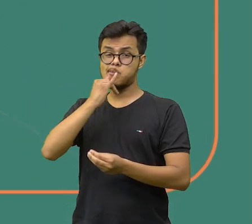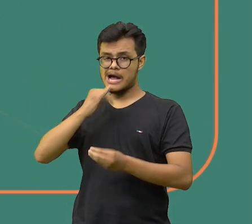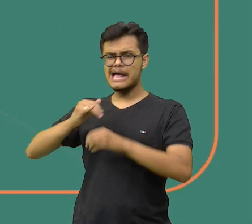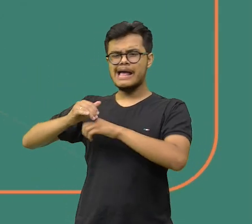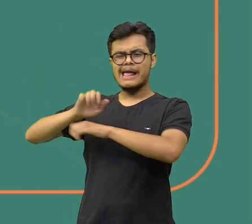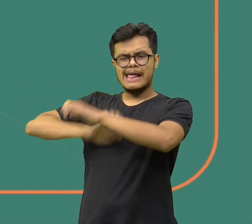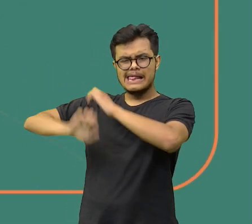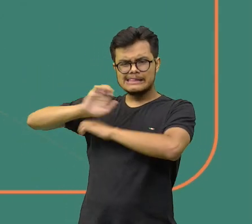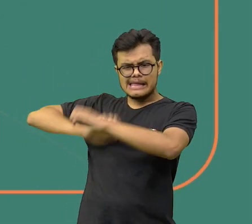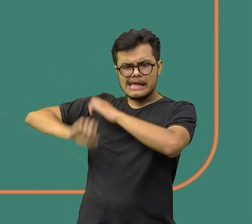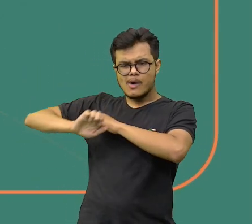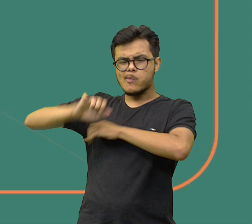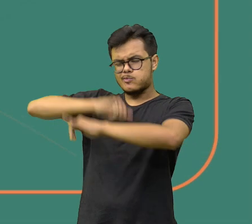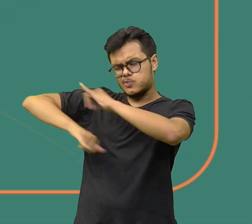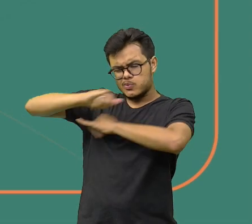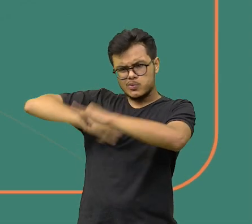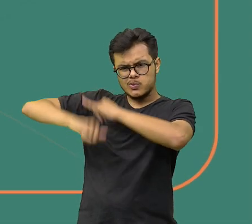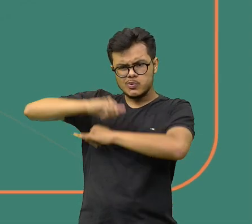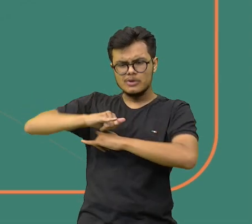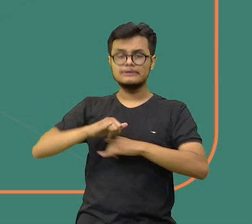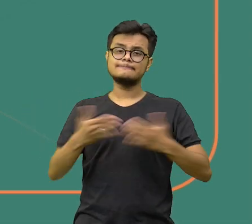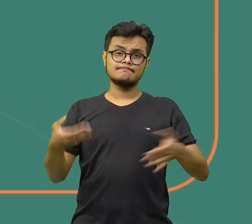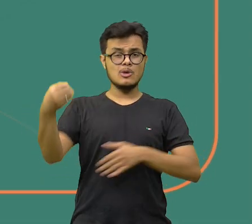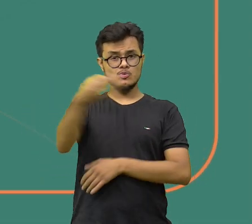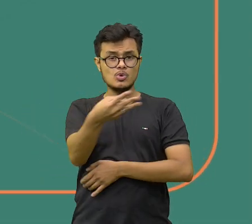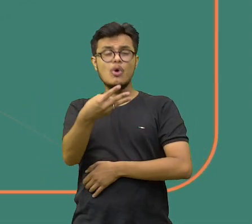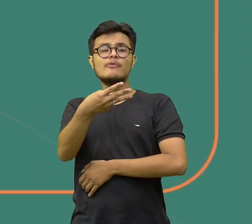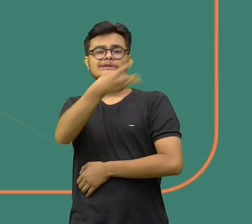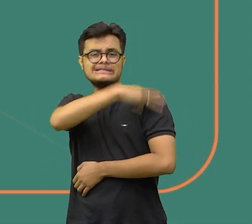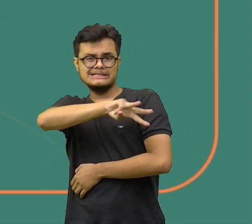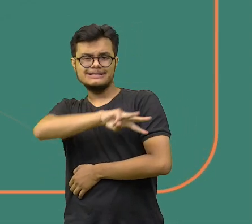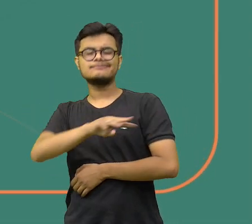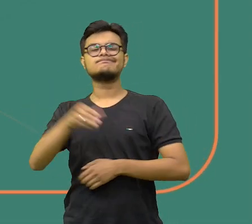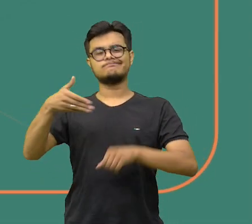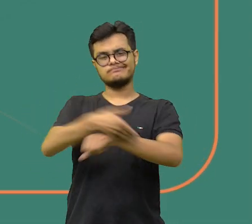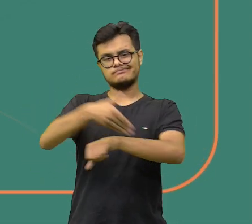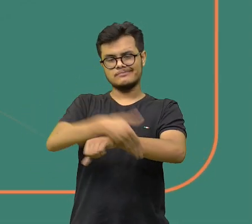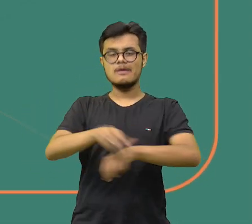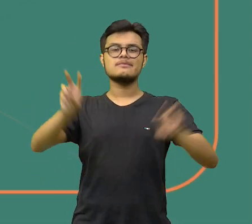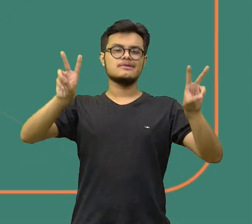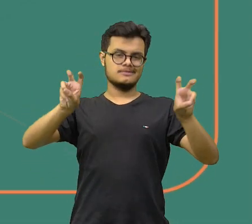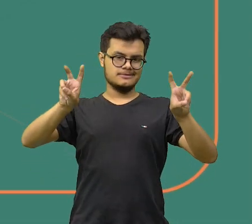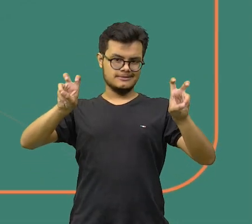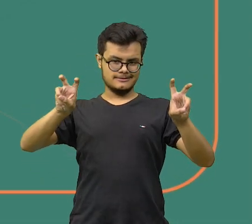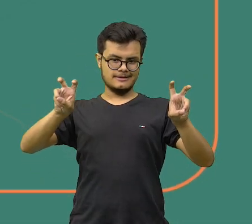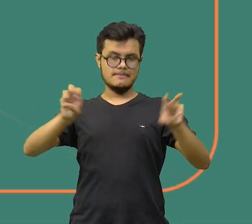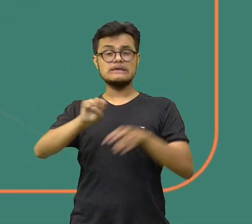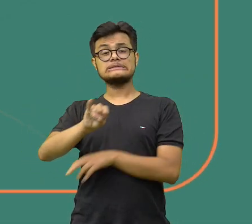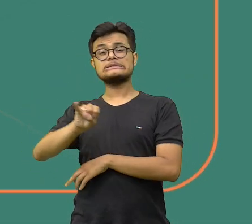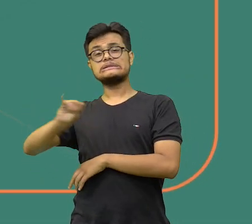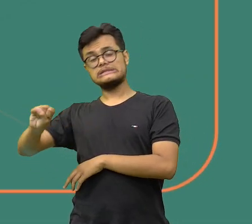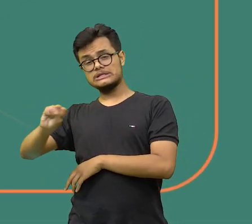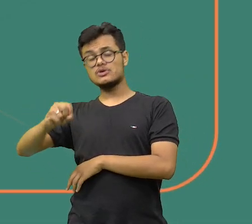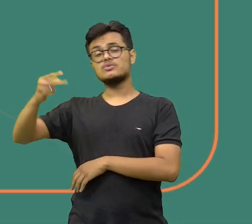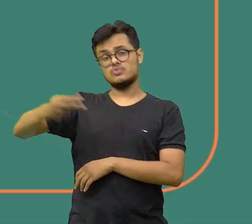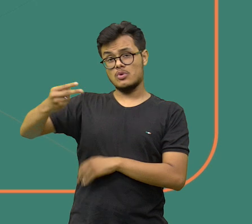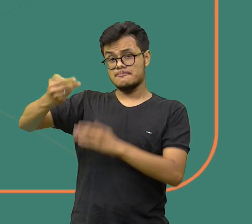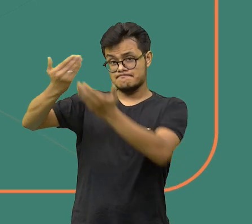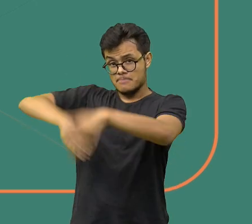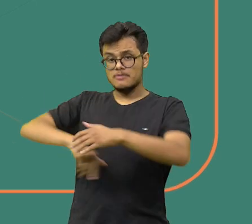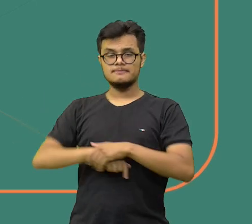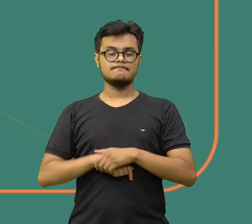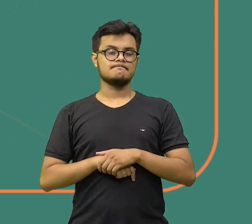eletrostática. Eletrostática que no novo ensino médio faz parte aí dos assuntos do SIS2. E dentro